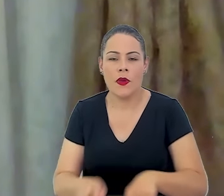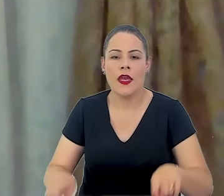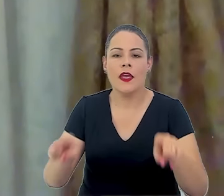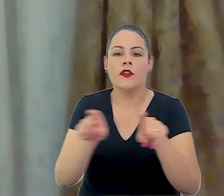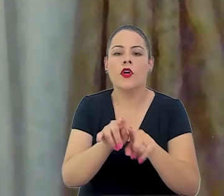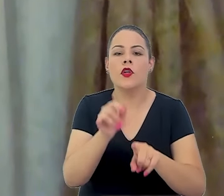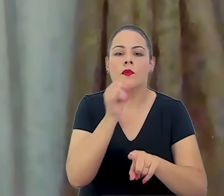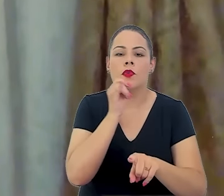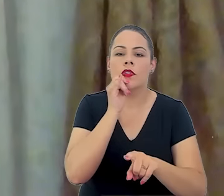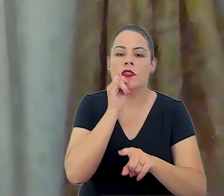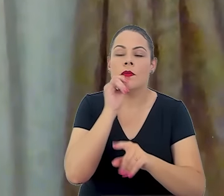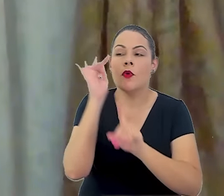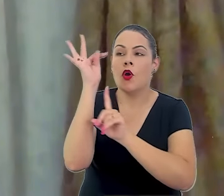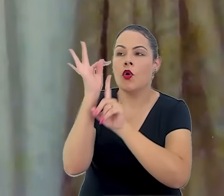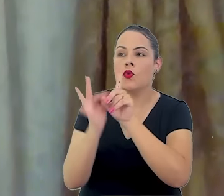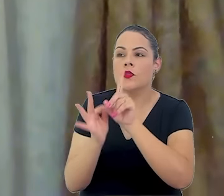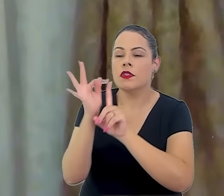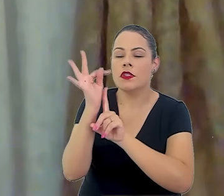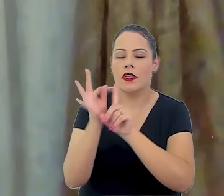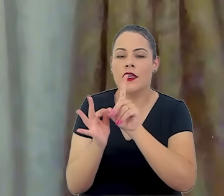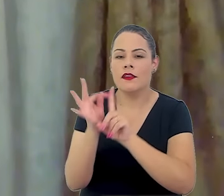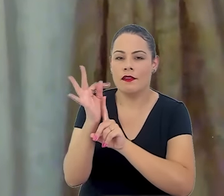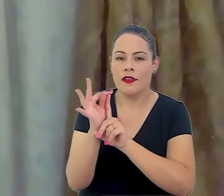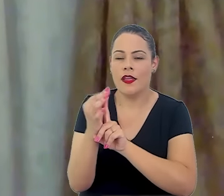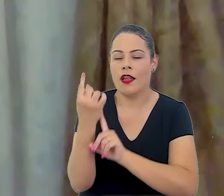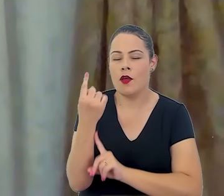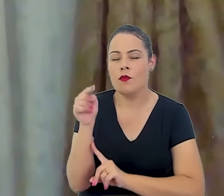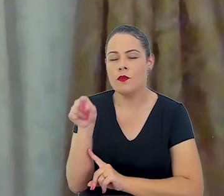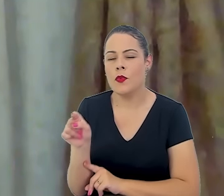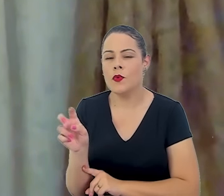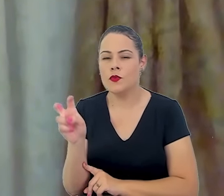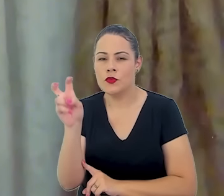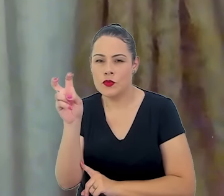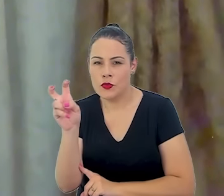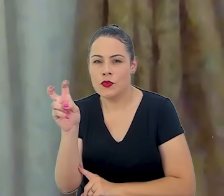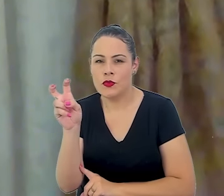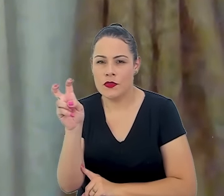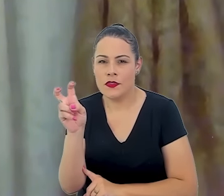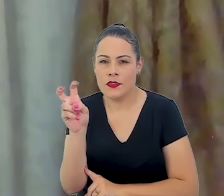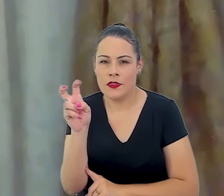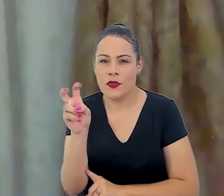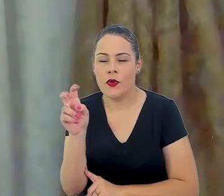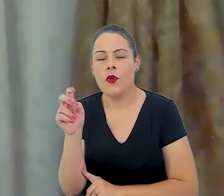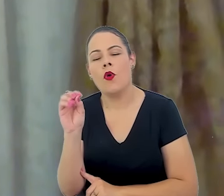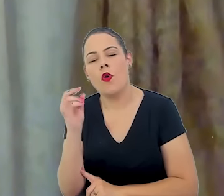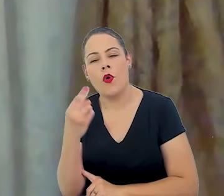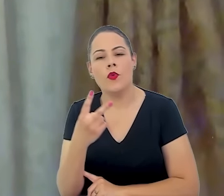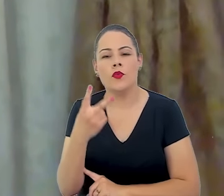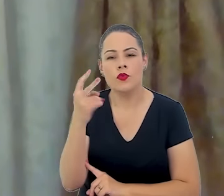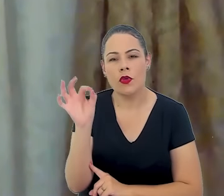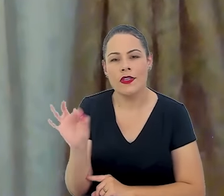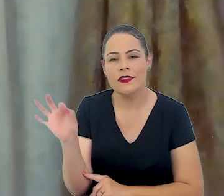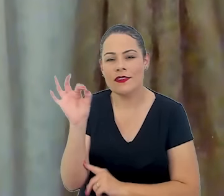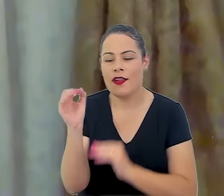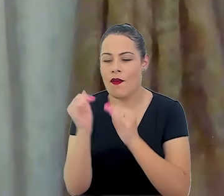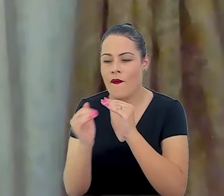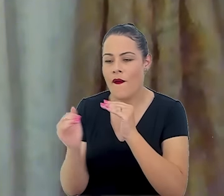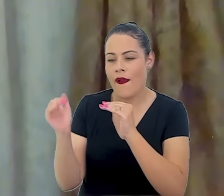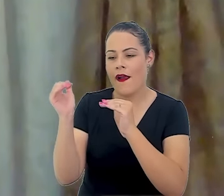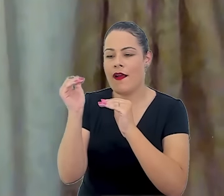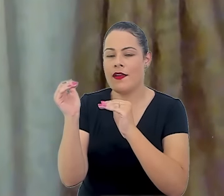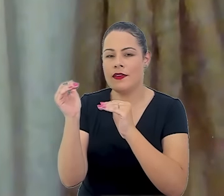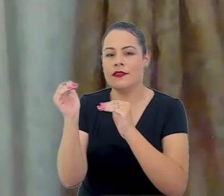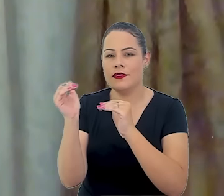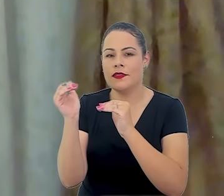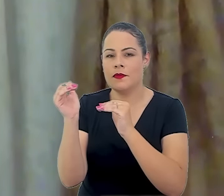são temperaturas médias acima de 1,5, 2 graus centígrados acima da